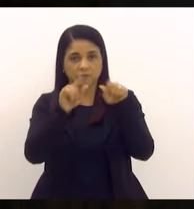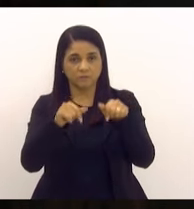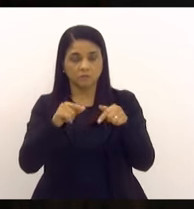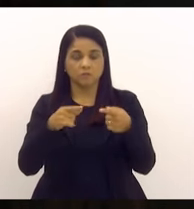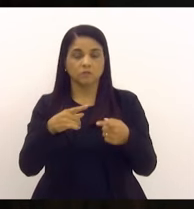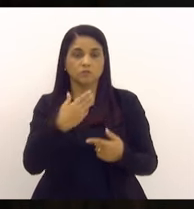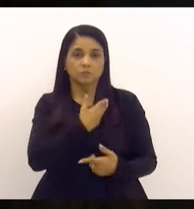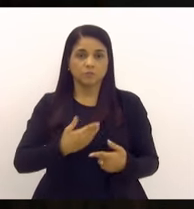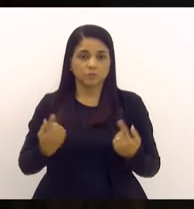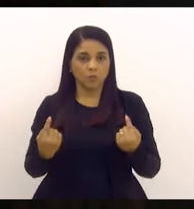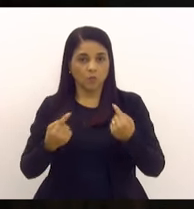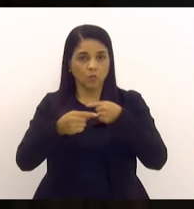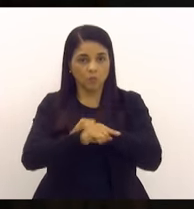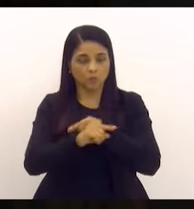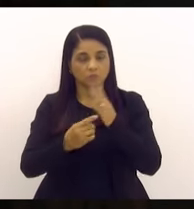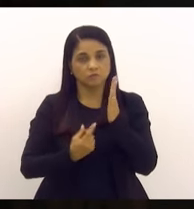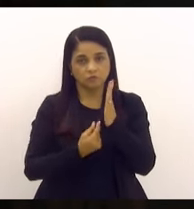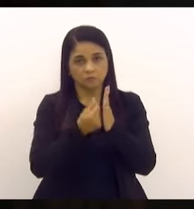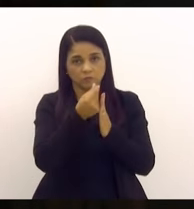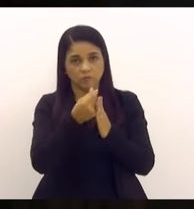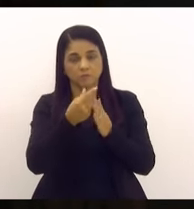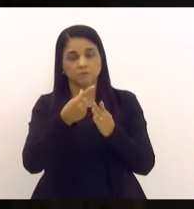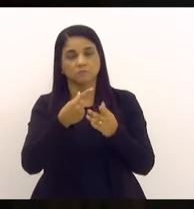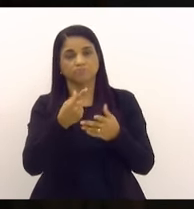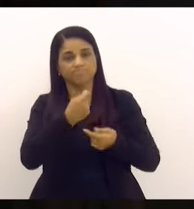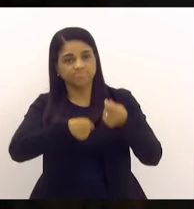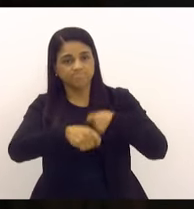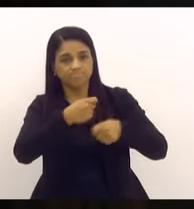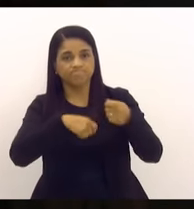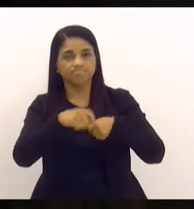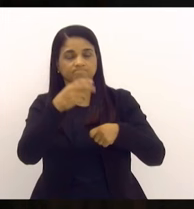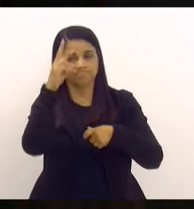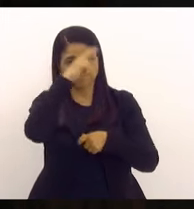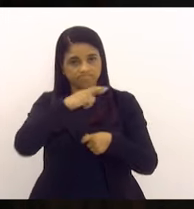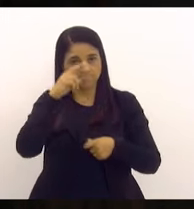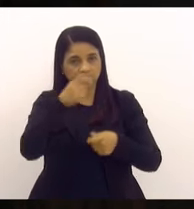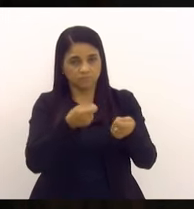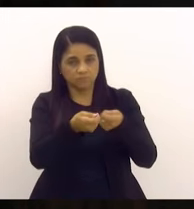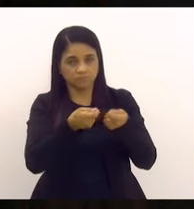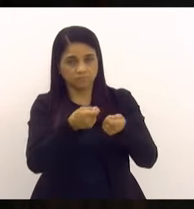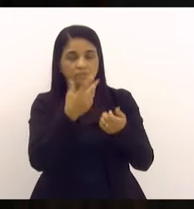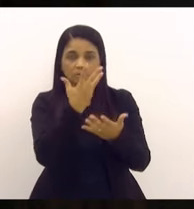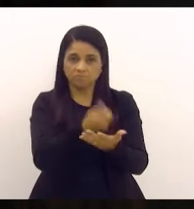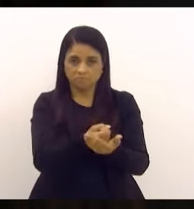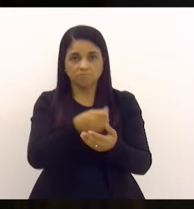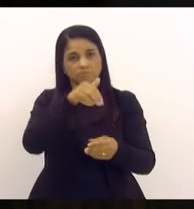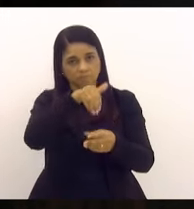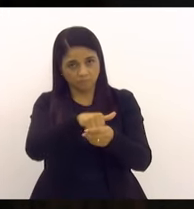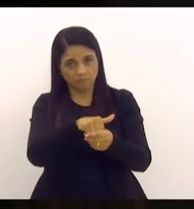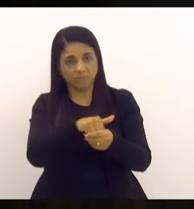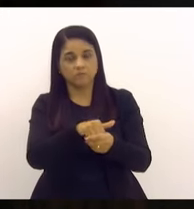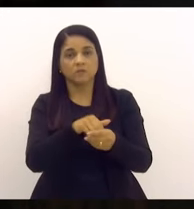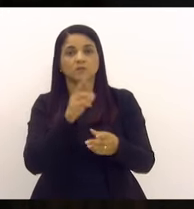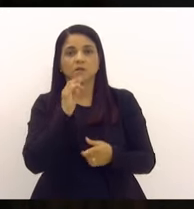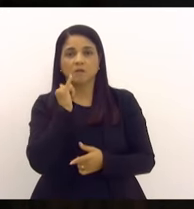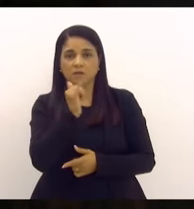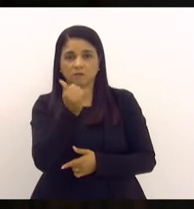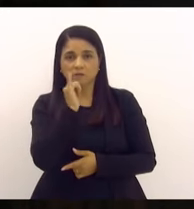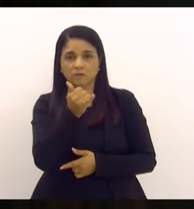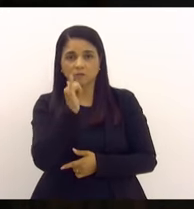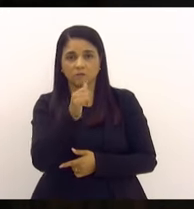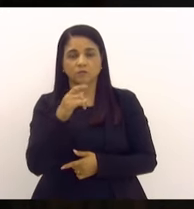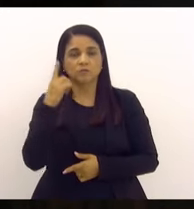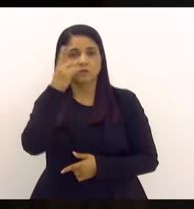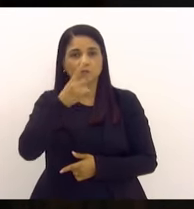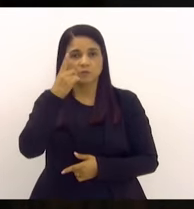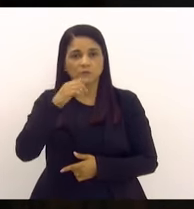contrário, e de Orçamento, Finanças, Fiscalização Financeira e Controle, favorável. Relatores,